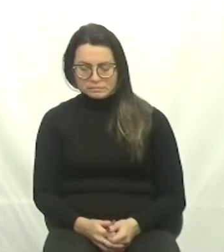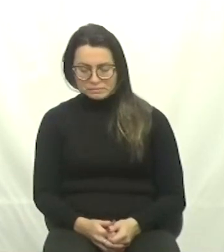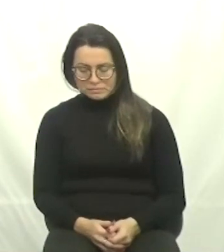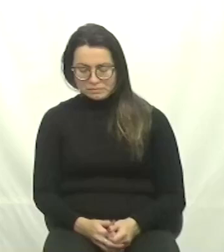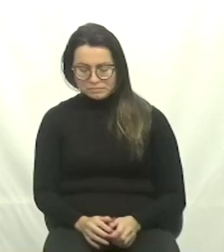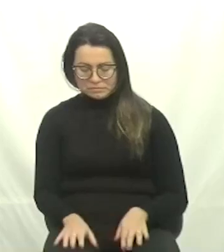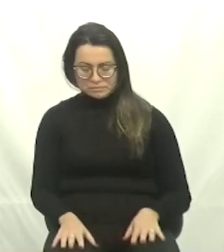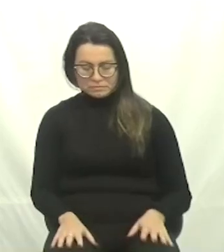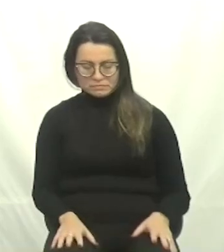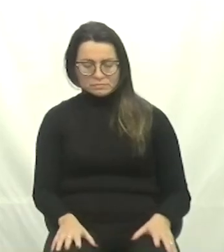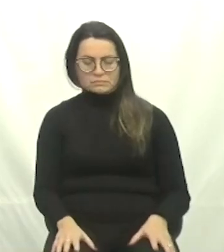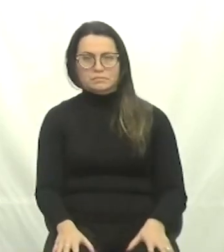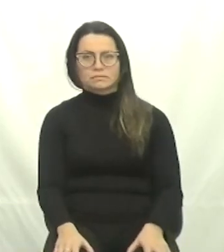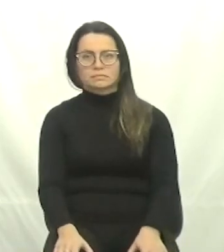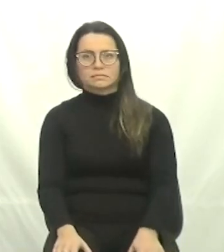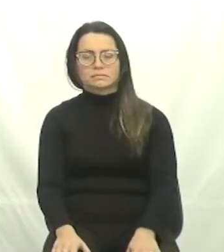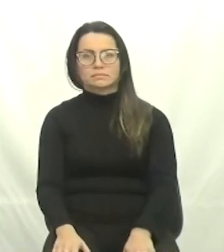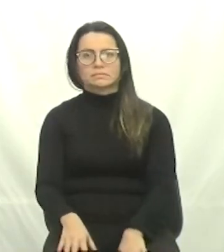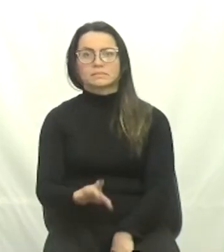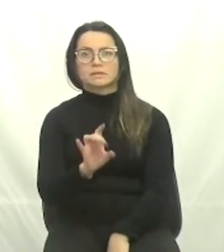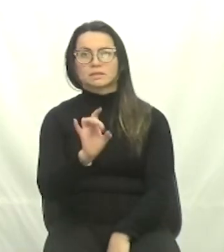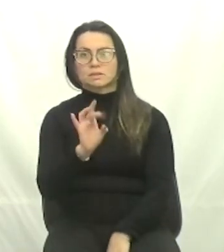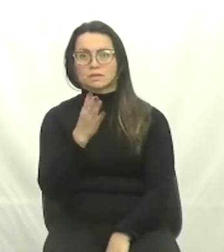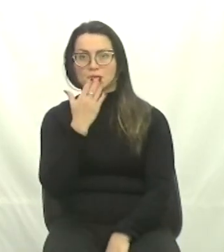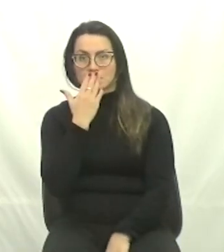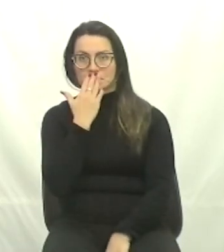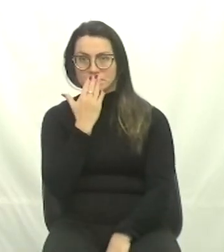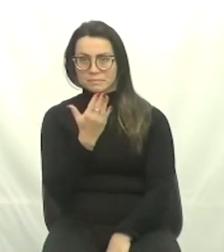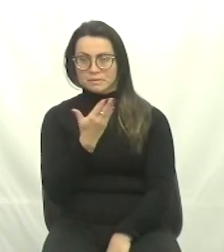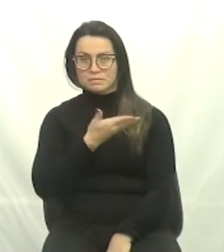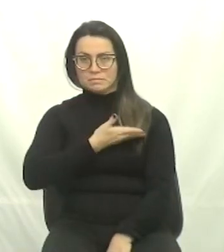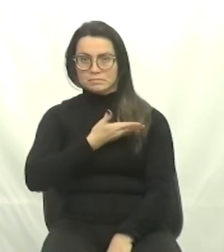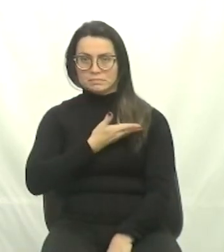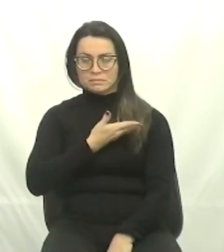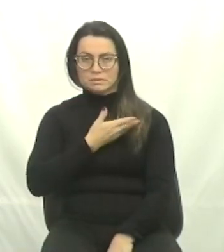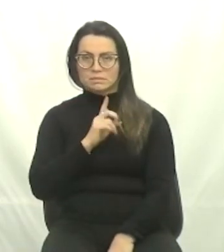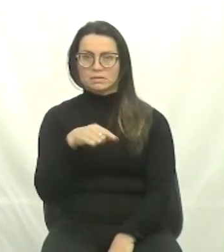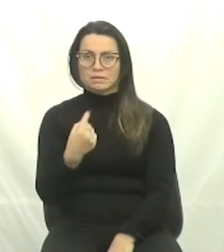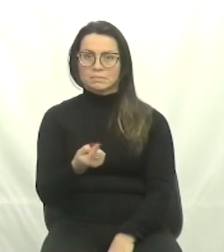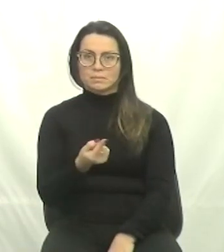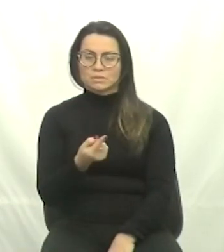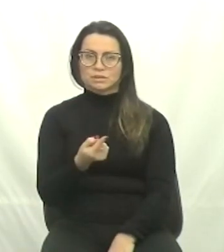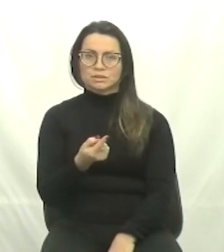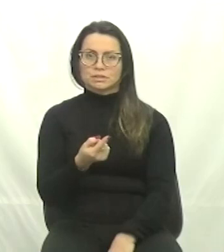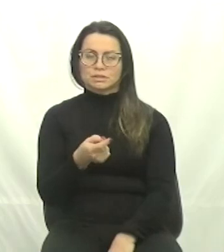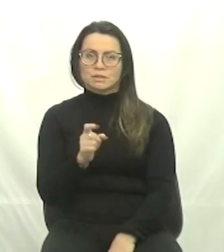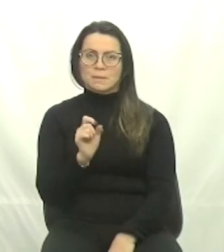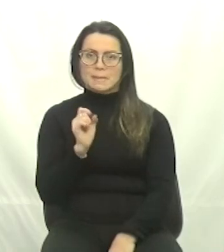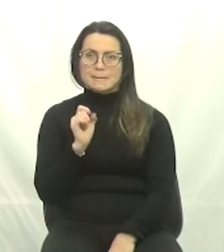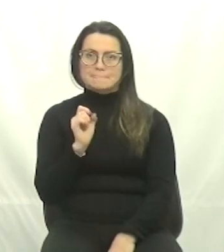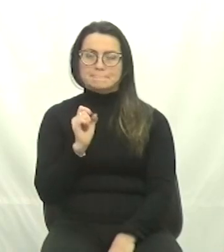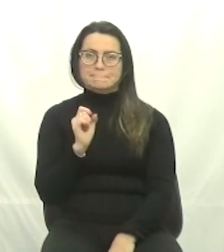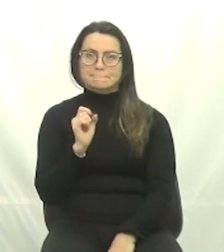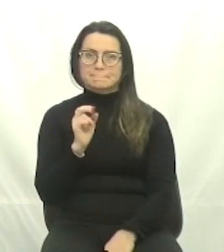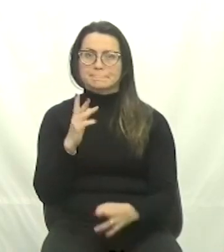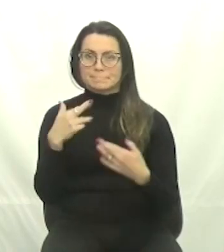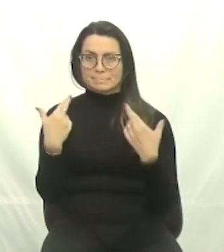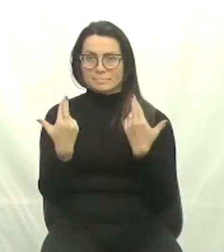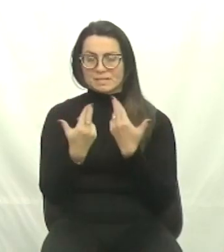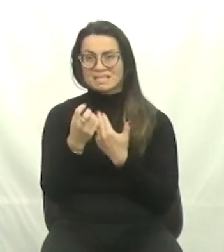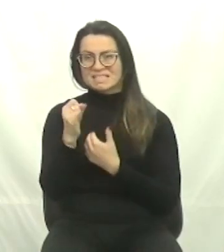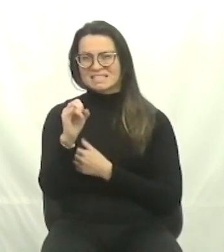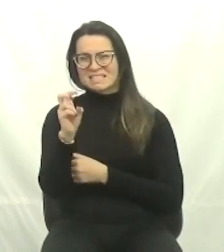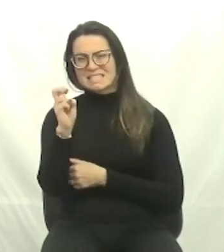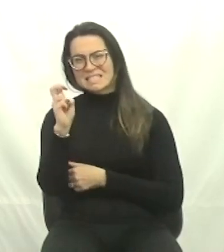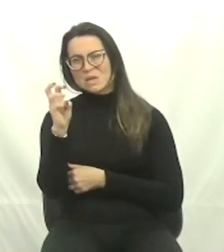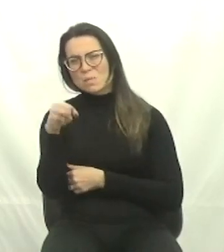Presidente, é só para solicitar aos colegas que após a sessão, se pudesse me dar